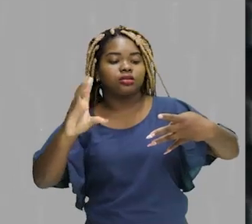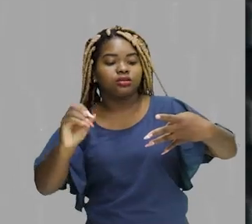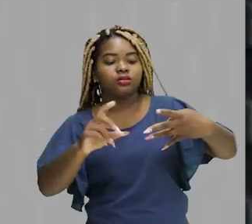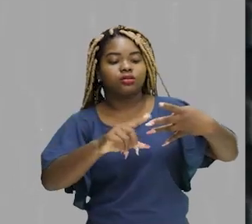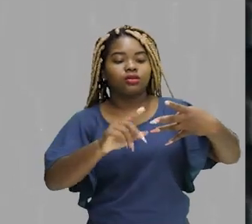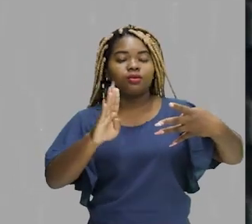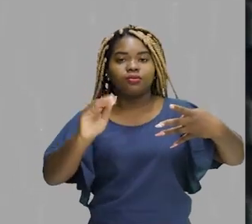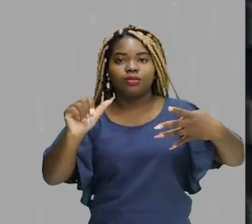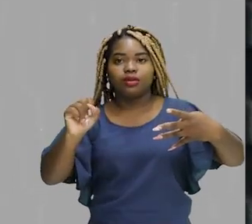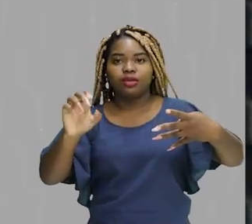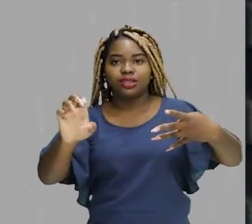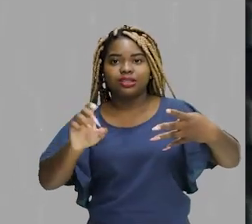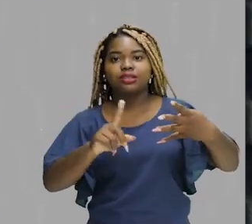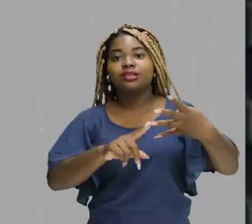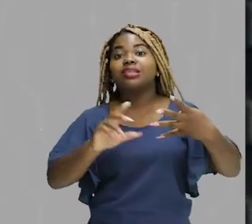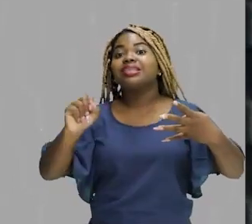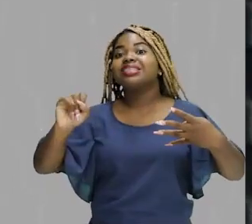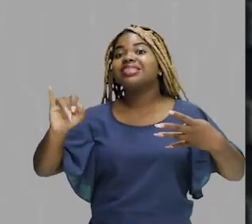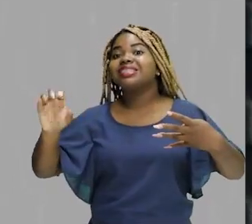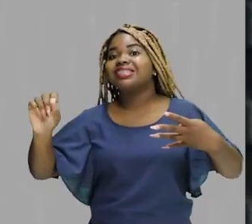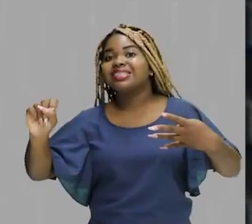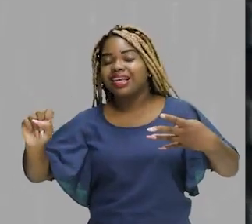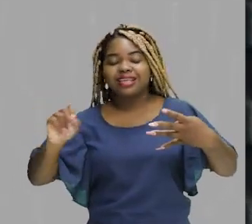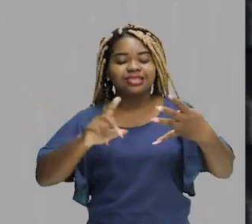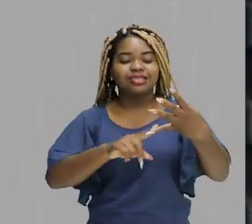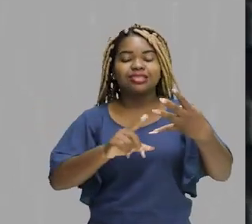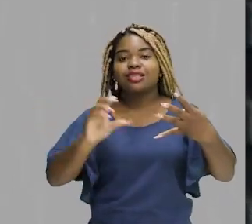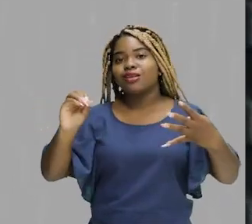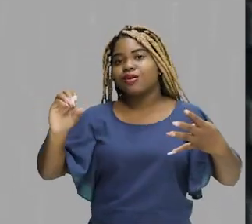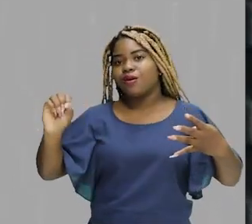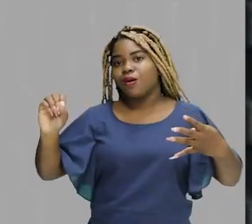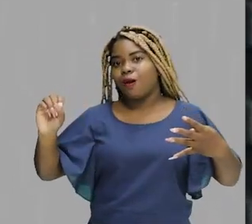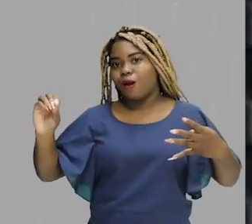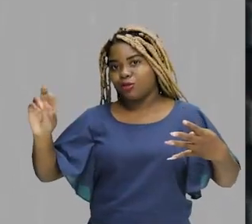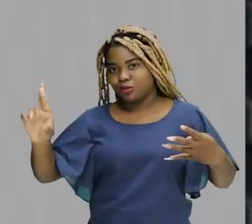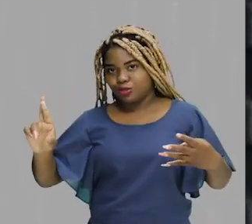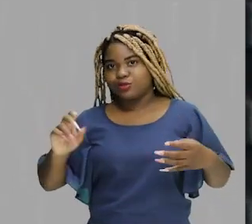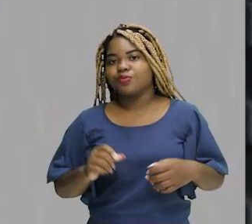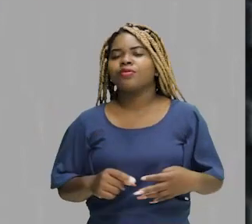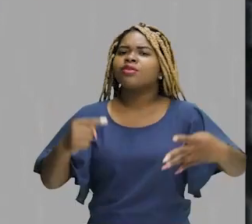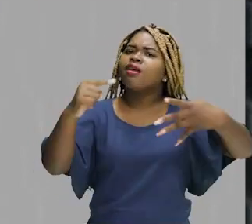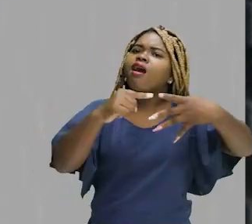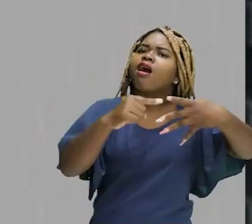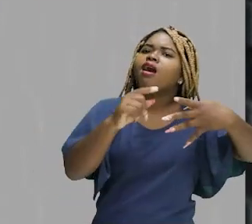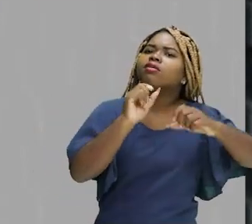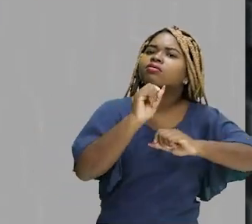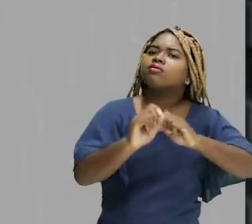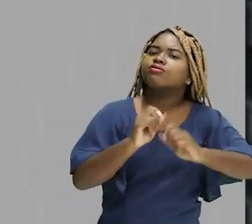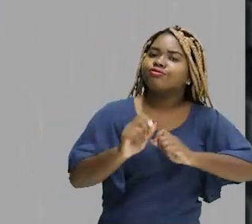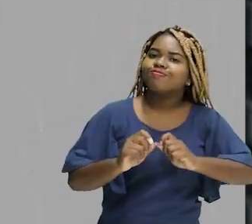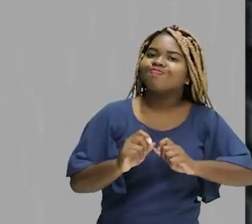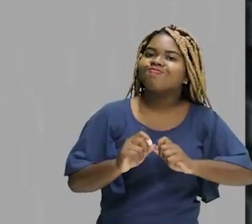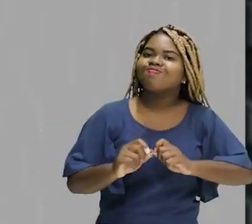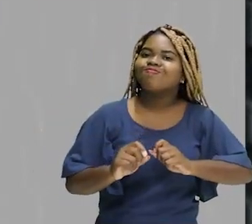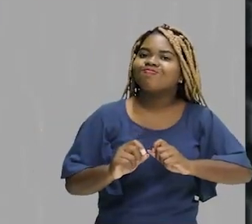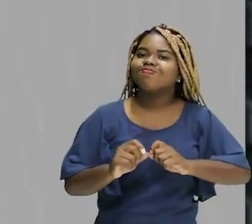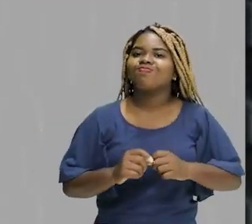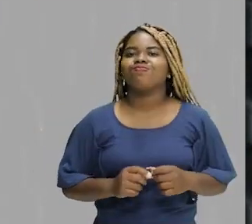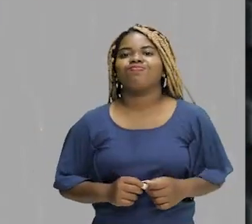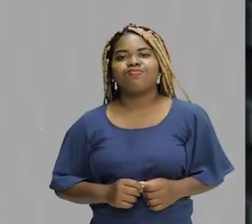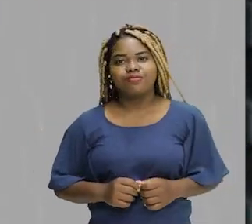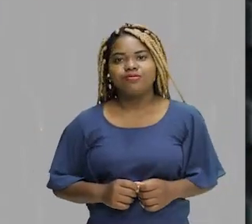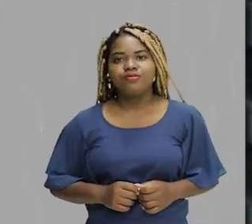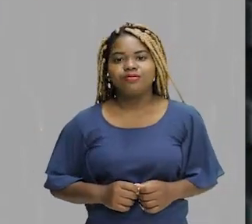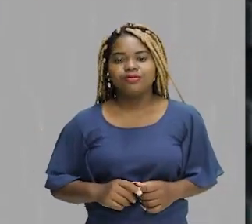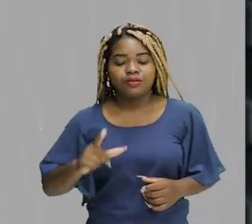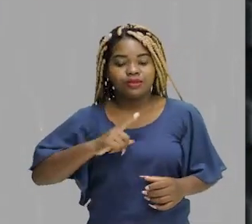as bases, os sais e os óxidos. Bom, ácido. Ácido é toda substância que, quando